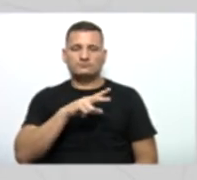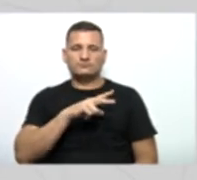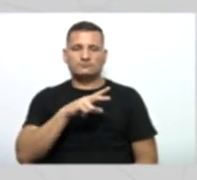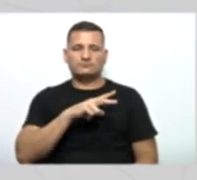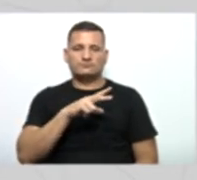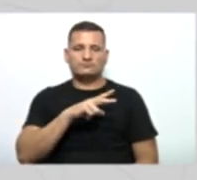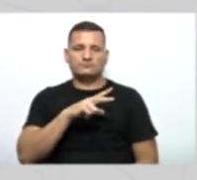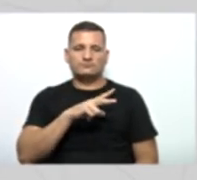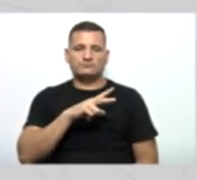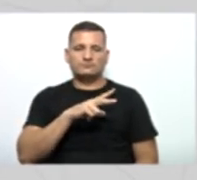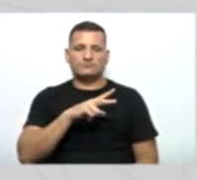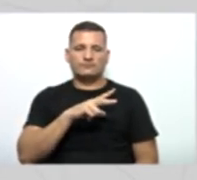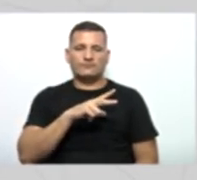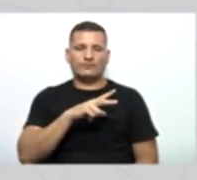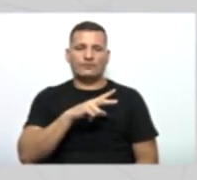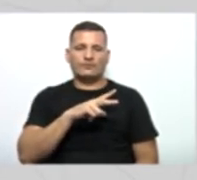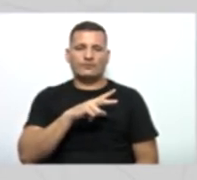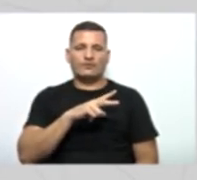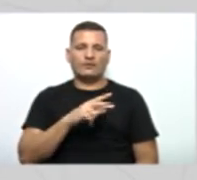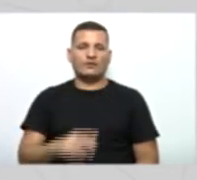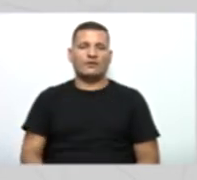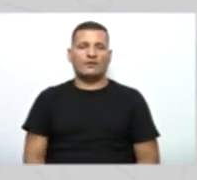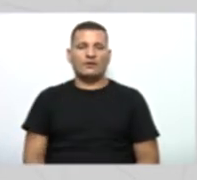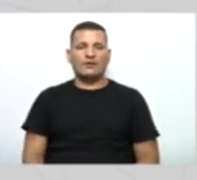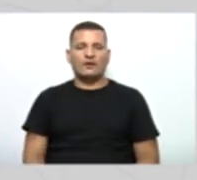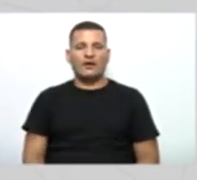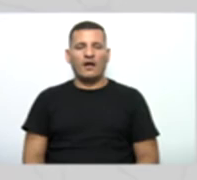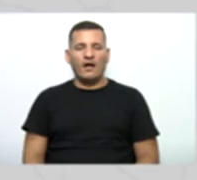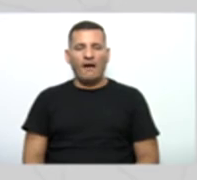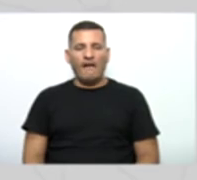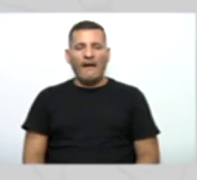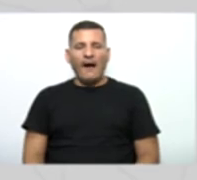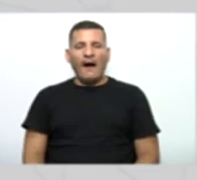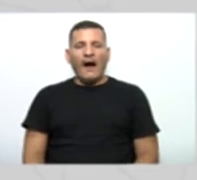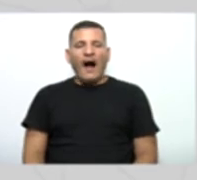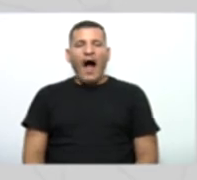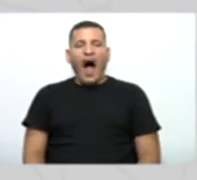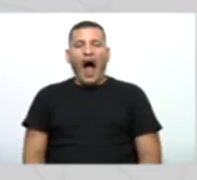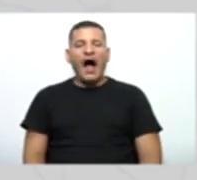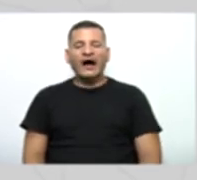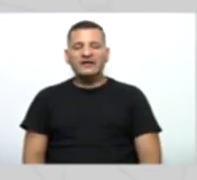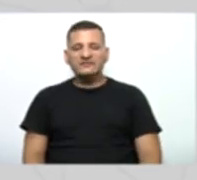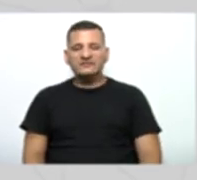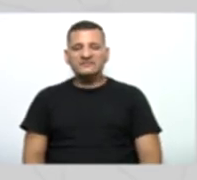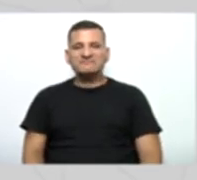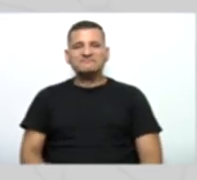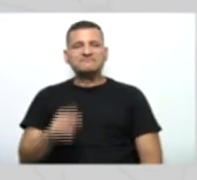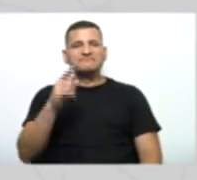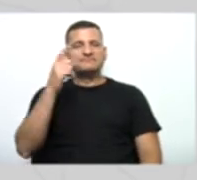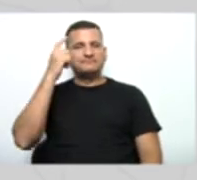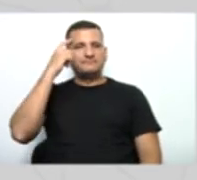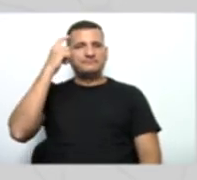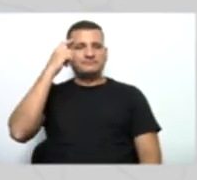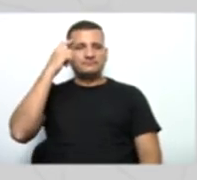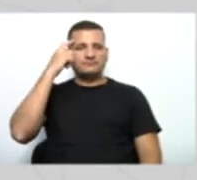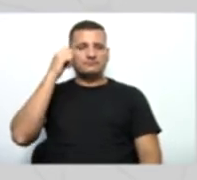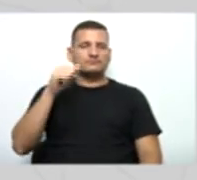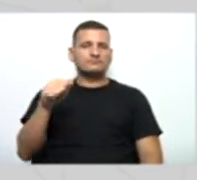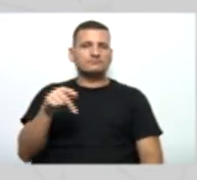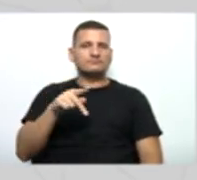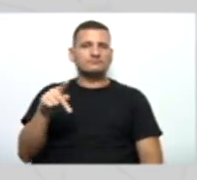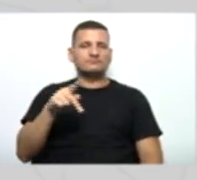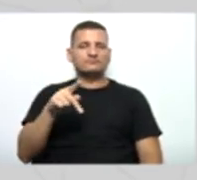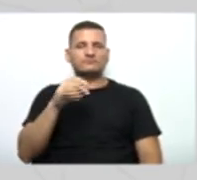nome do atributo, se torna um atributo do tipo privado. Aí você pode estar se perguntando, professor, quando que eu